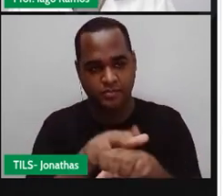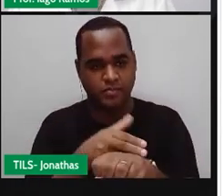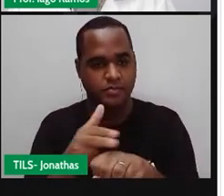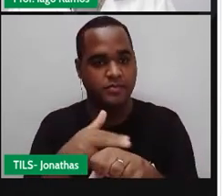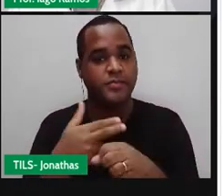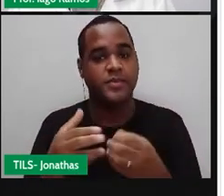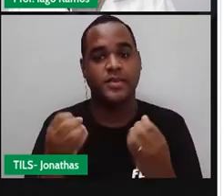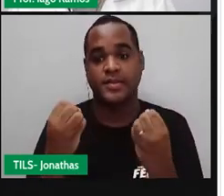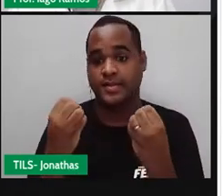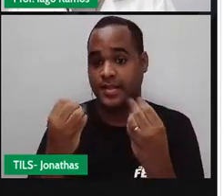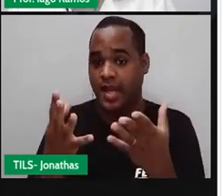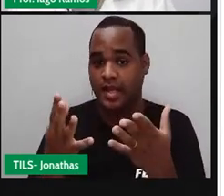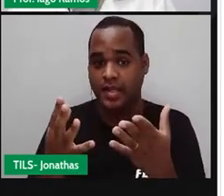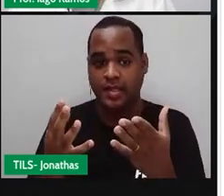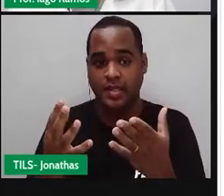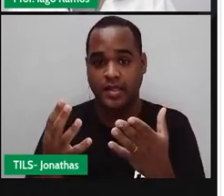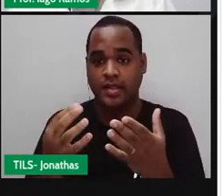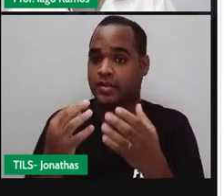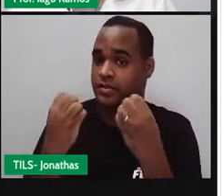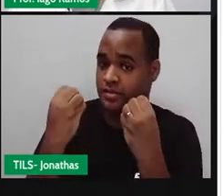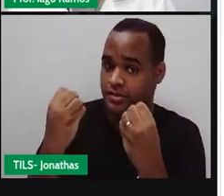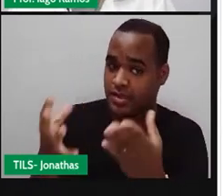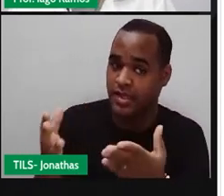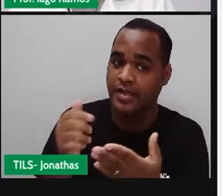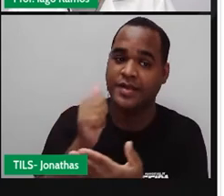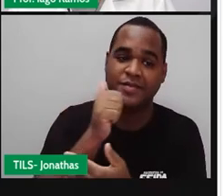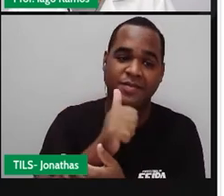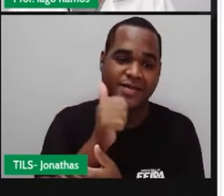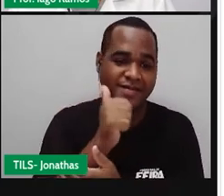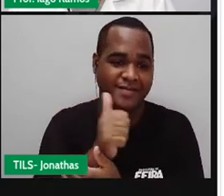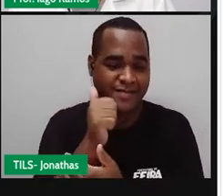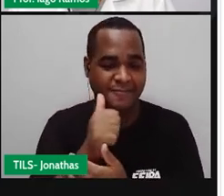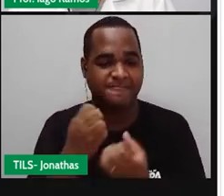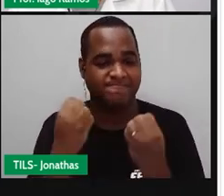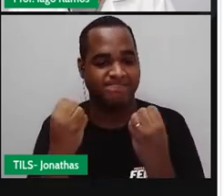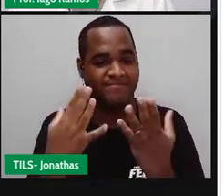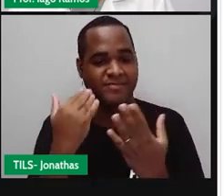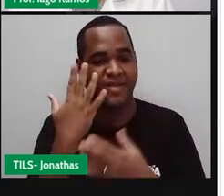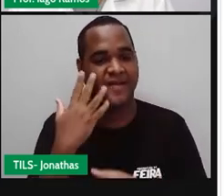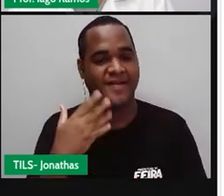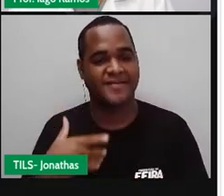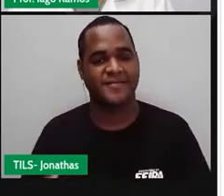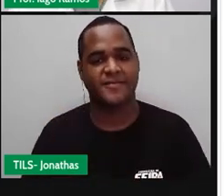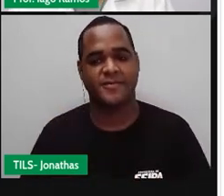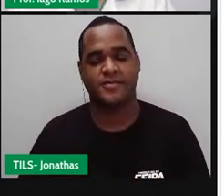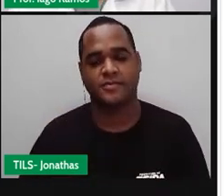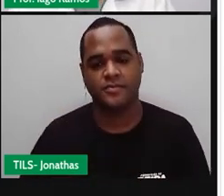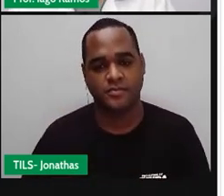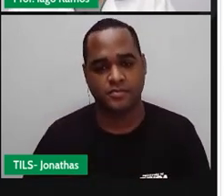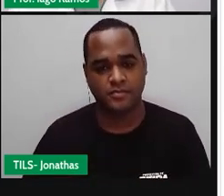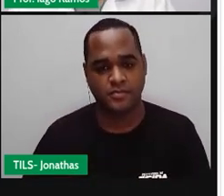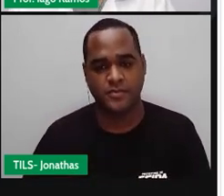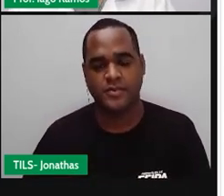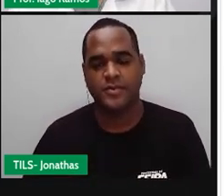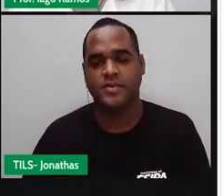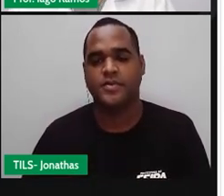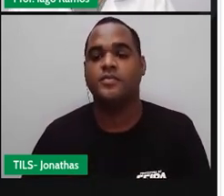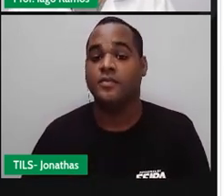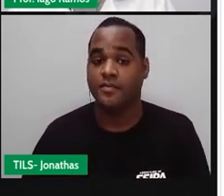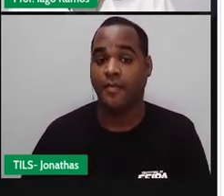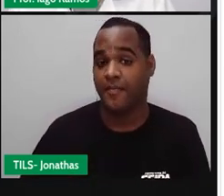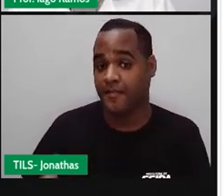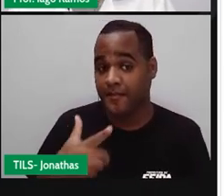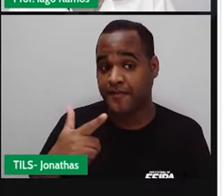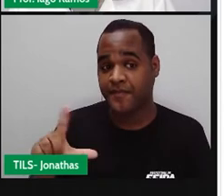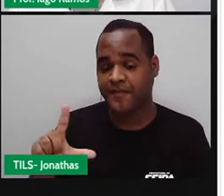pegar essa Barrinha que e vou dar aqui para menininha olha só e essa outra